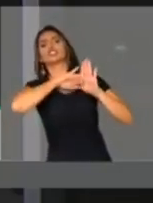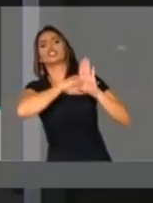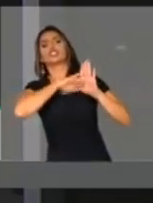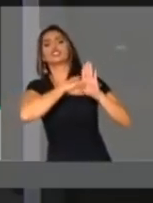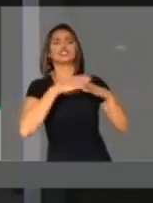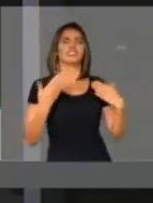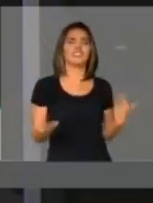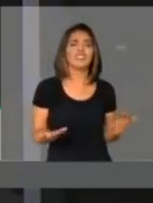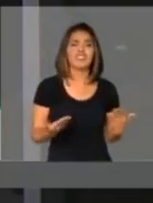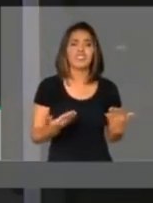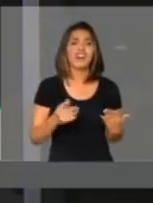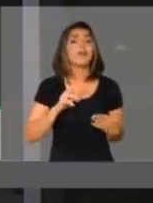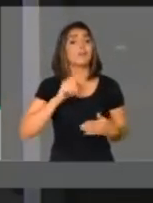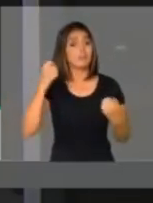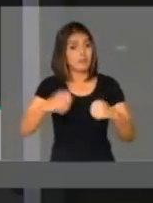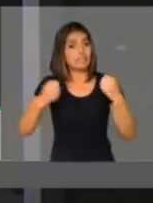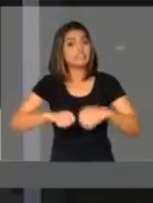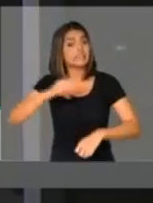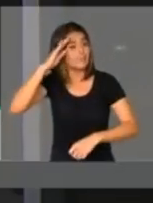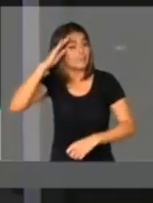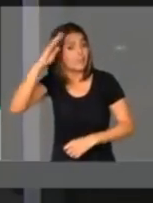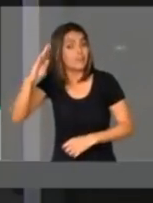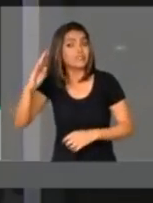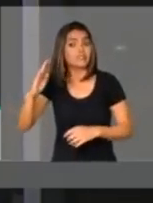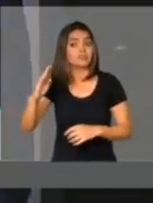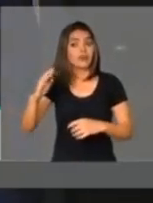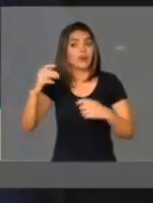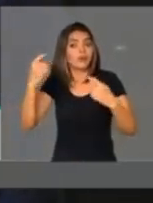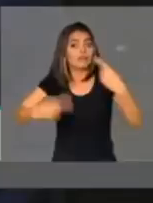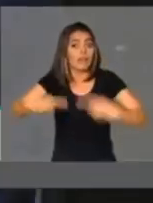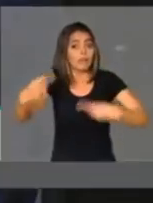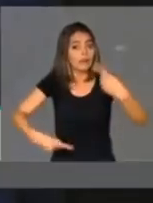e não debater o mérito que o país precisa. Senhora Presidente.